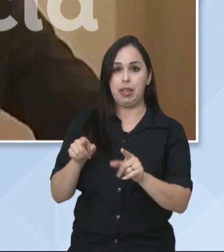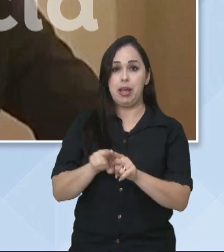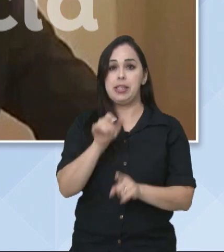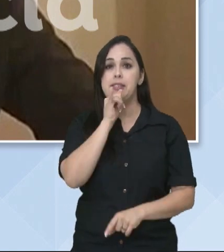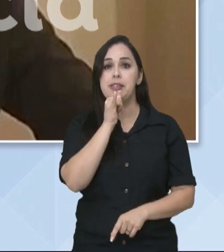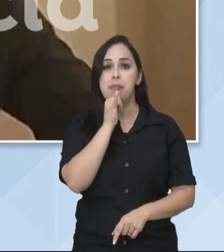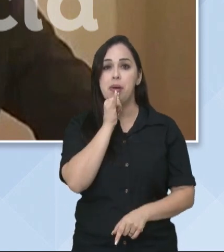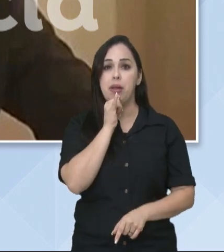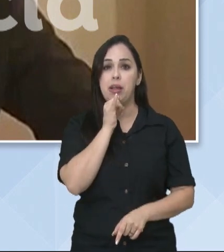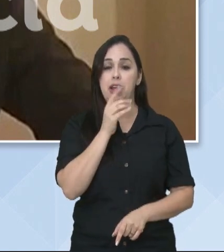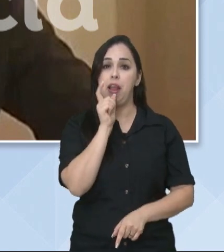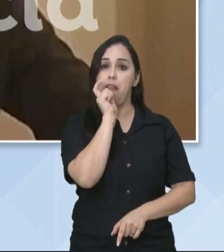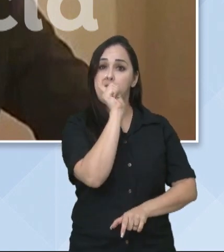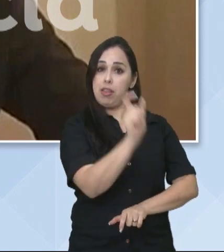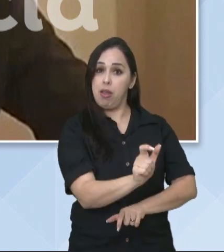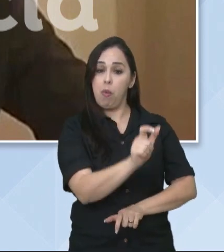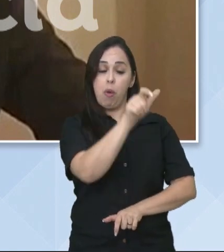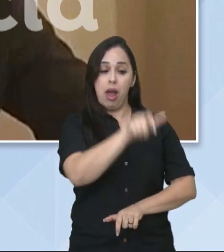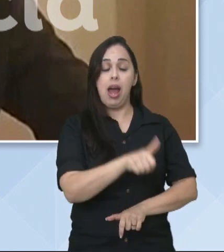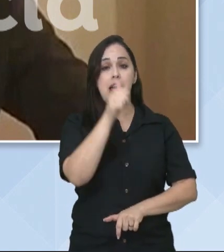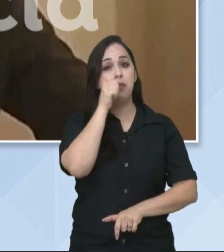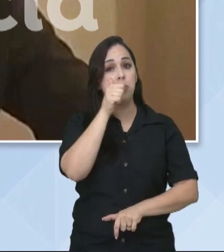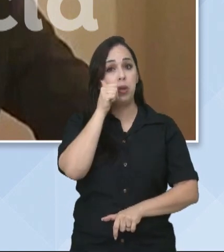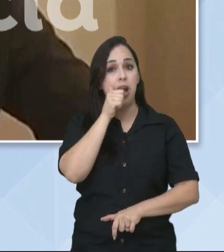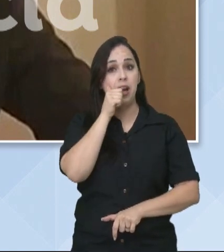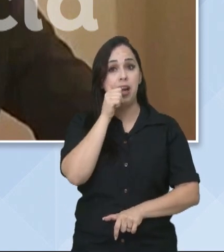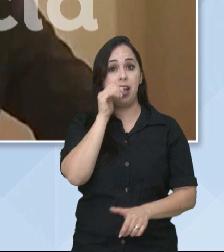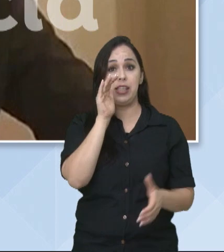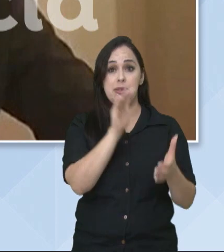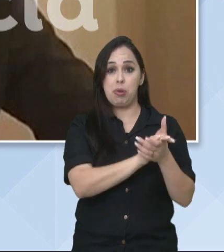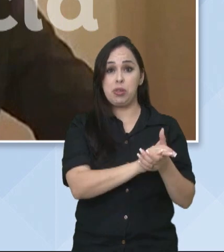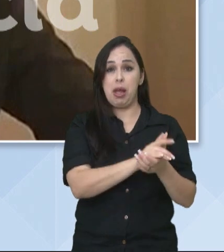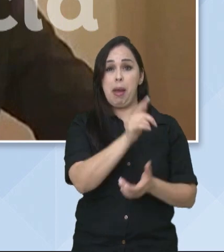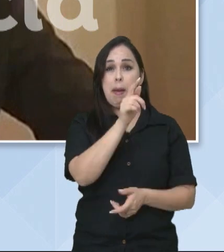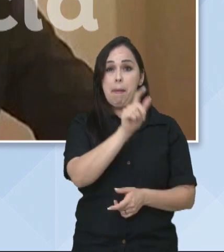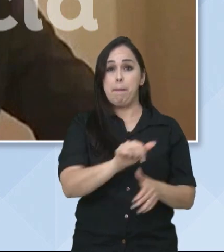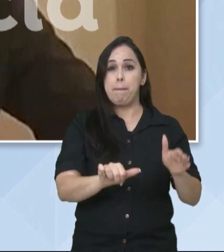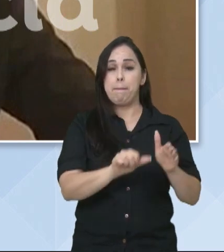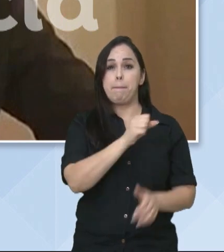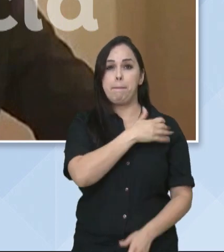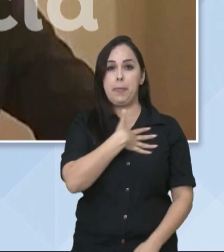esposa do presidente da França, chamando a primeira-dama de feia.